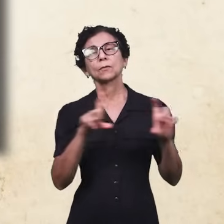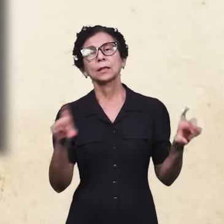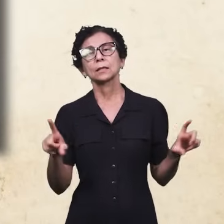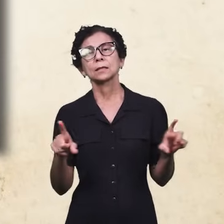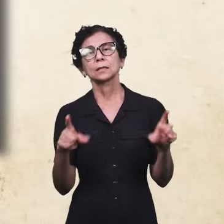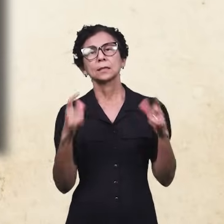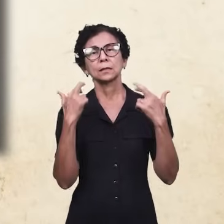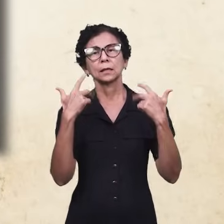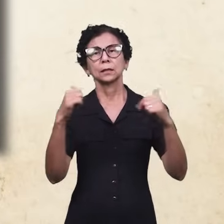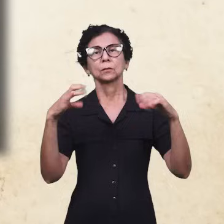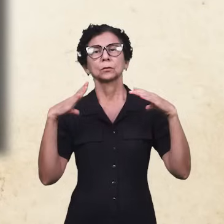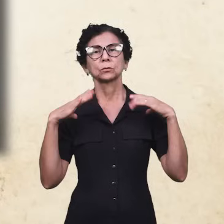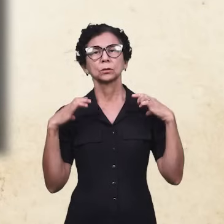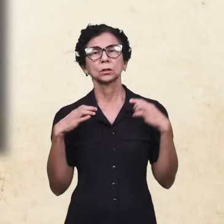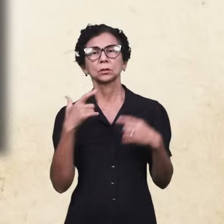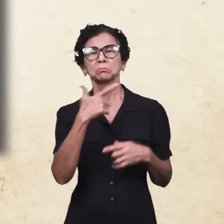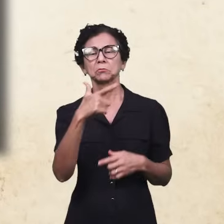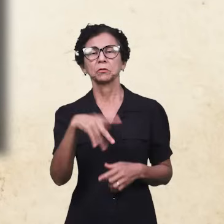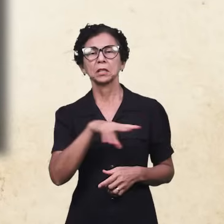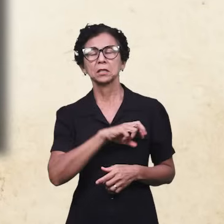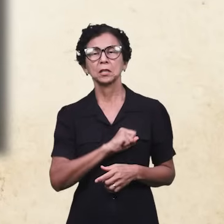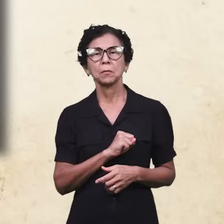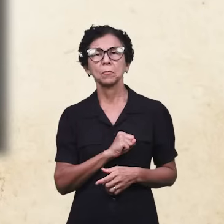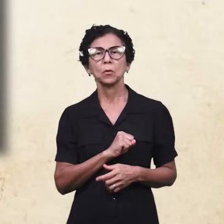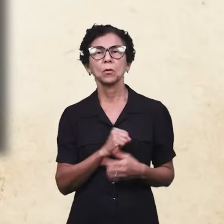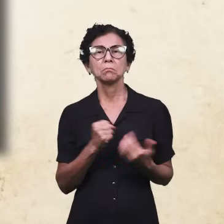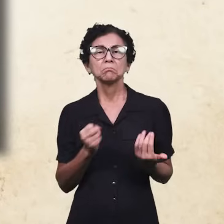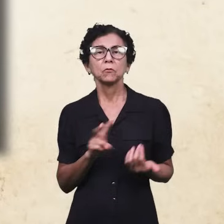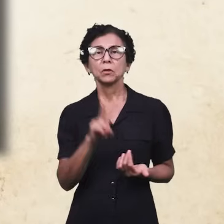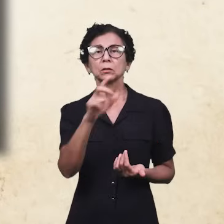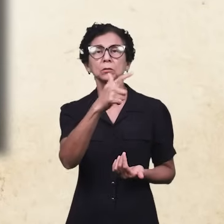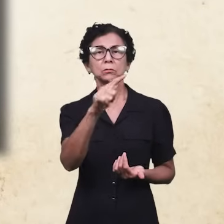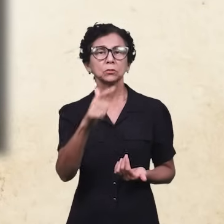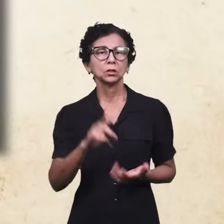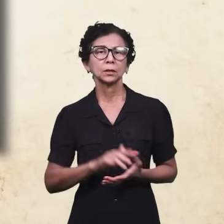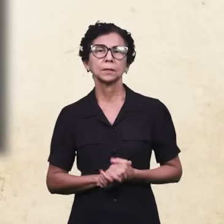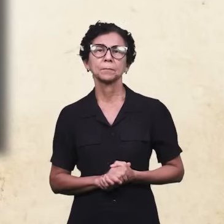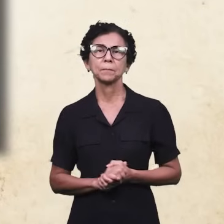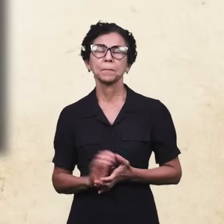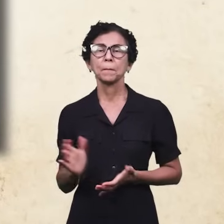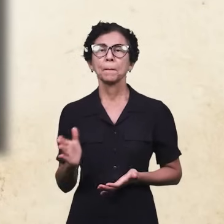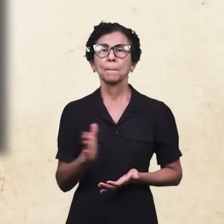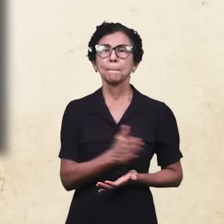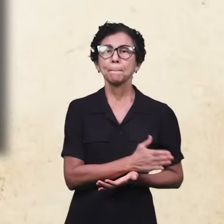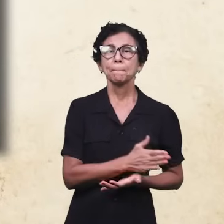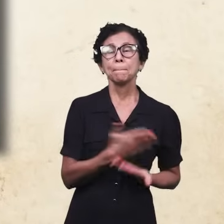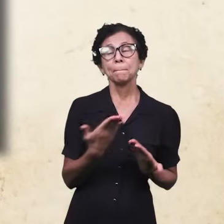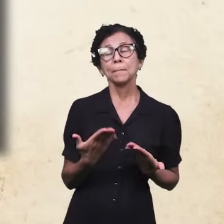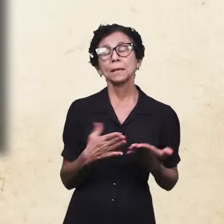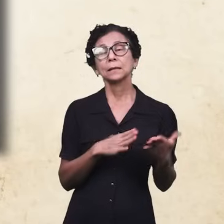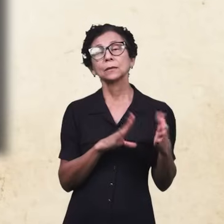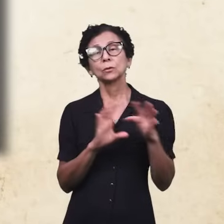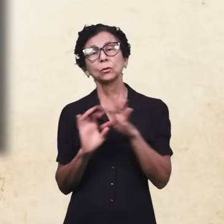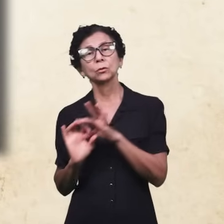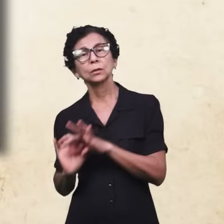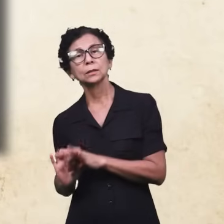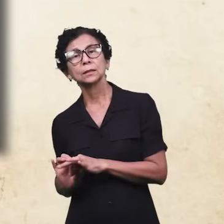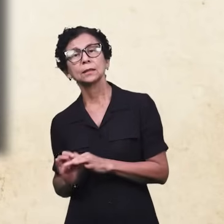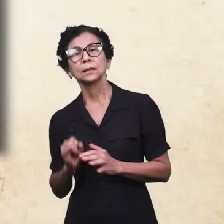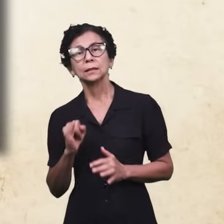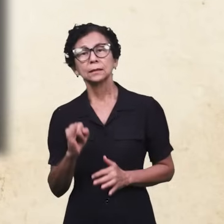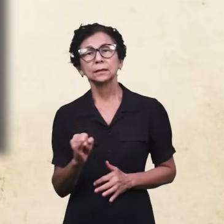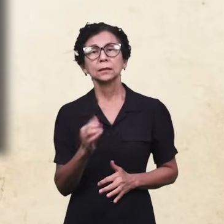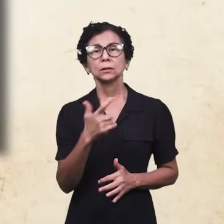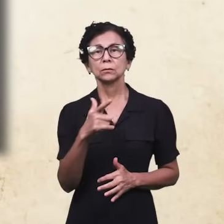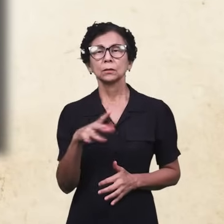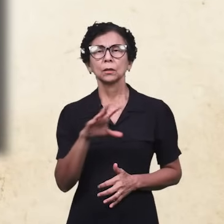seria e o senhor me visitou ali me mostrando que não orta o que nós temos ou o que nós somos se nós não tivermos o amor de Deus